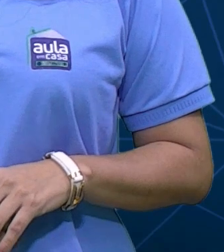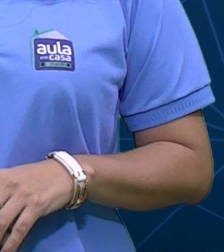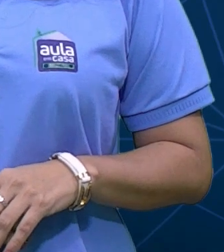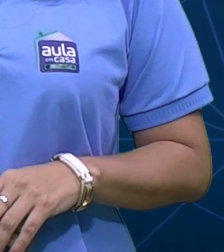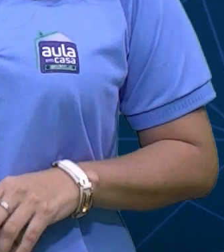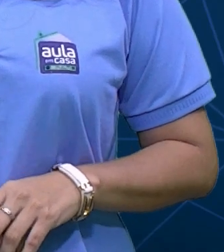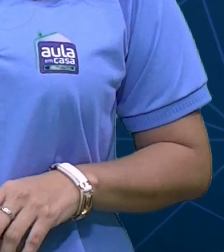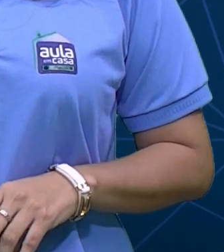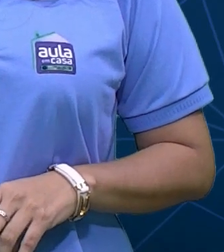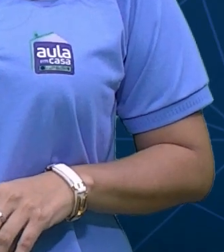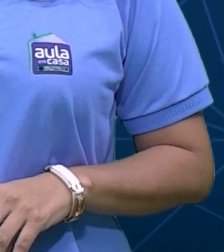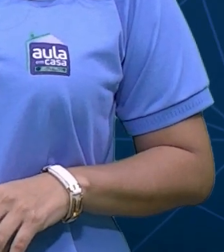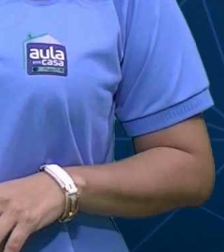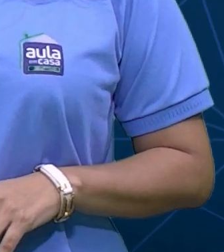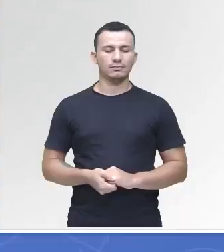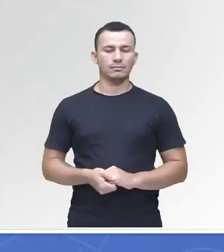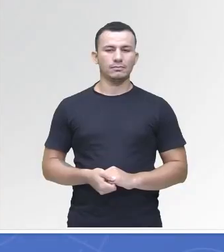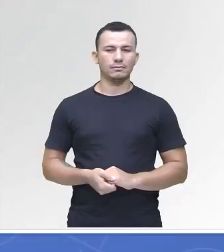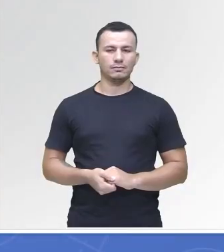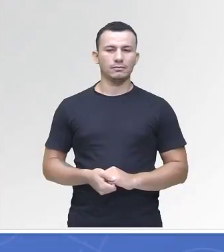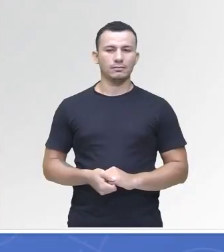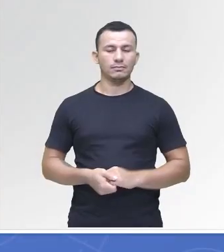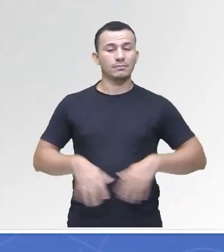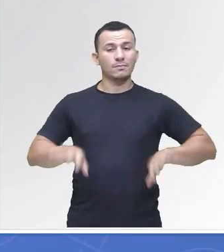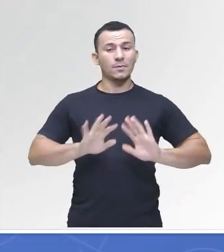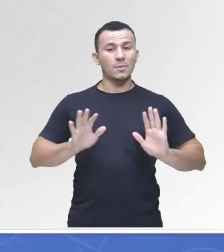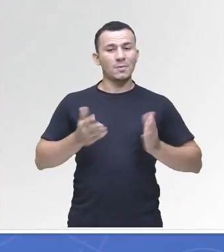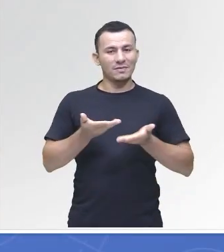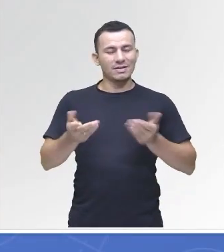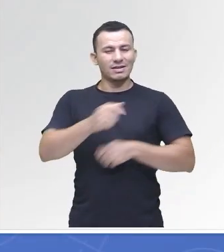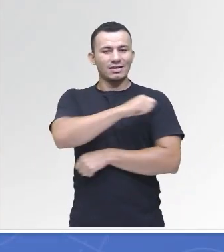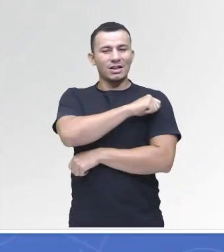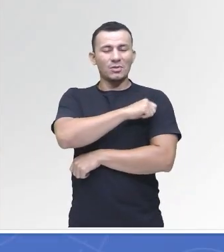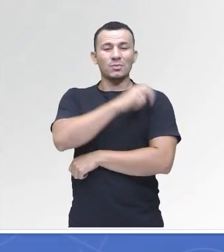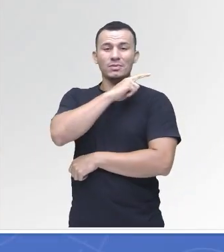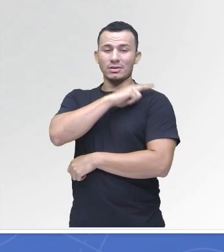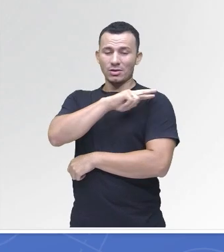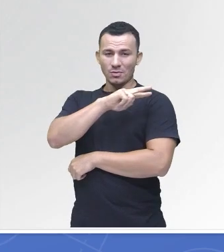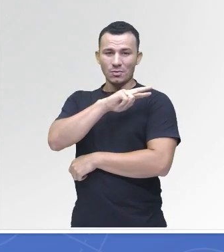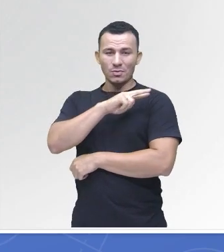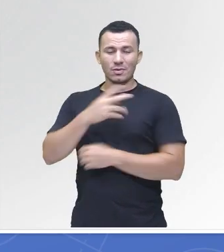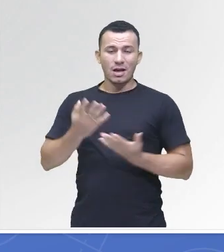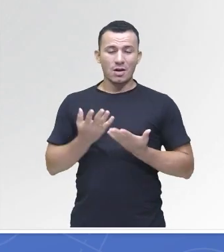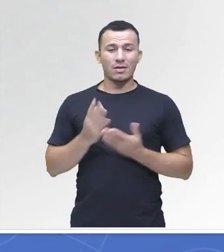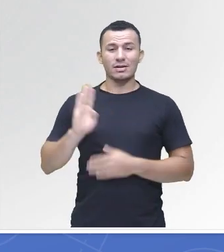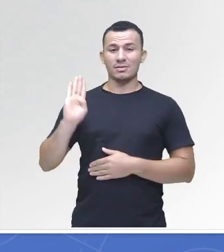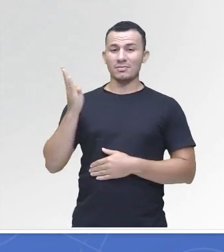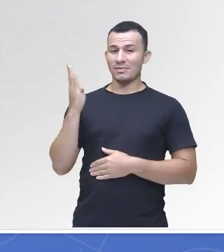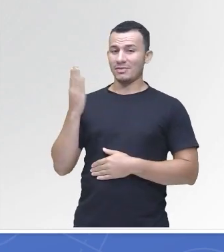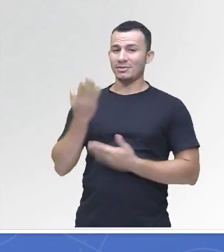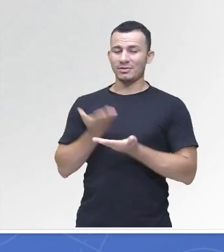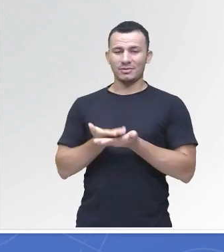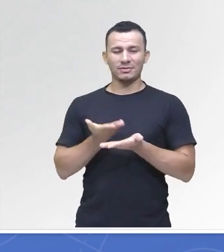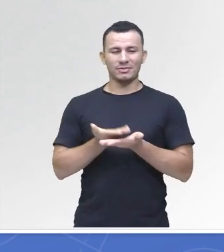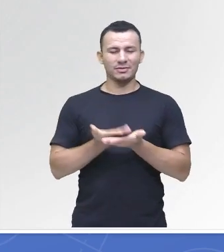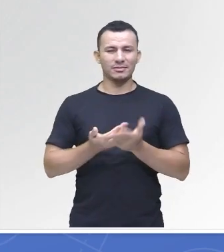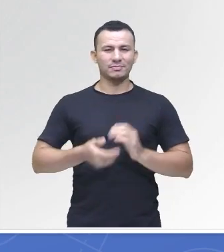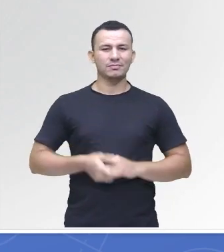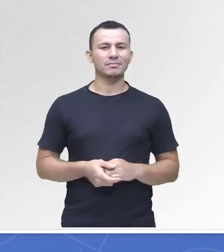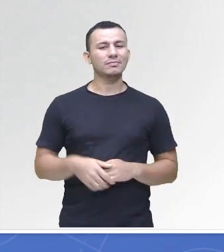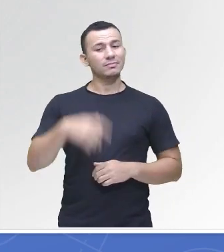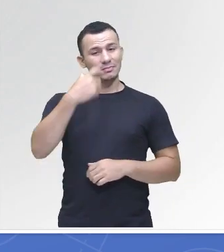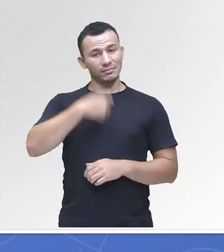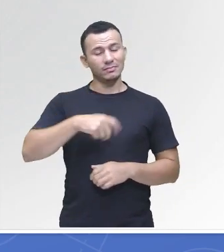Olá, alunos do segundo ano. Então vamos continuar a nossa aula agora com o componente de biologia, né? Então eu sou a